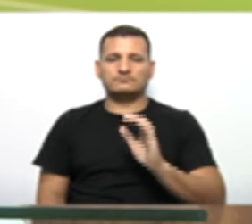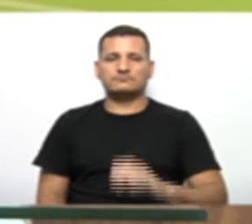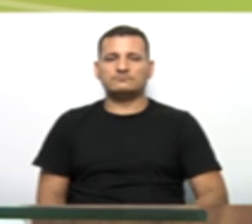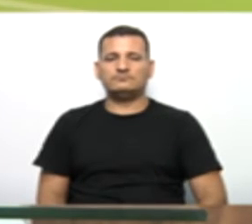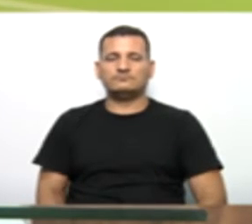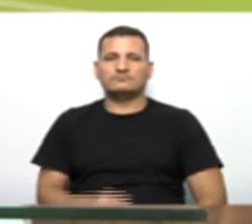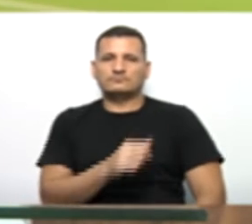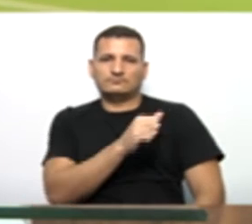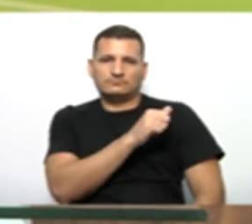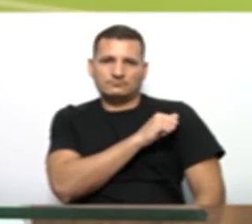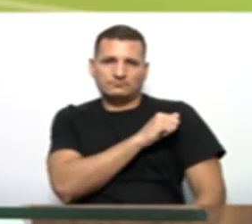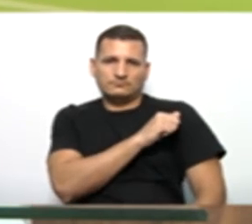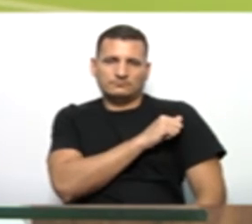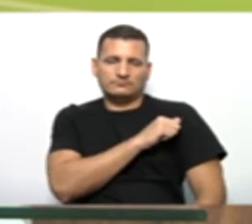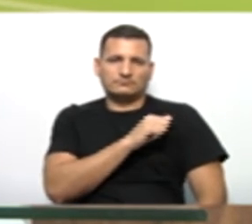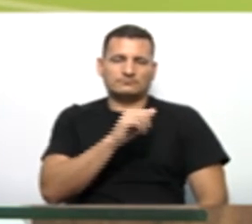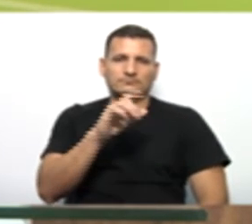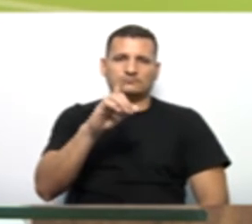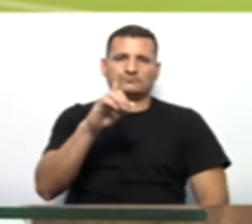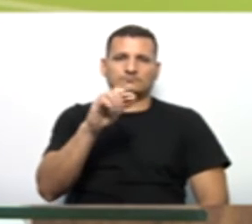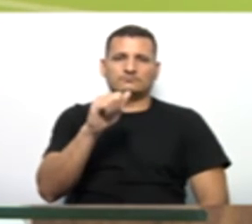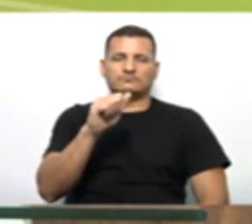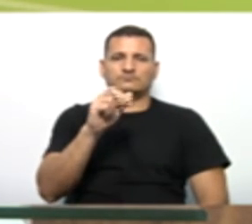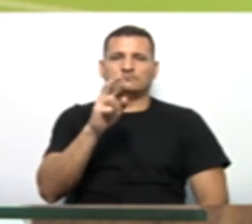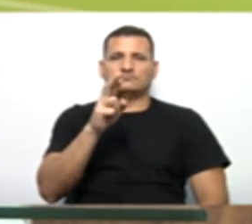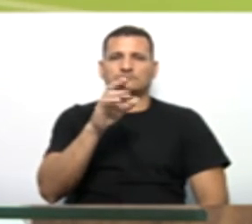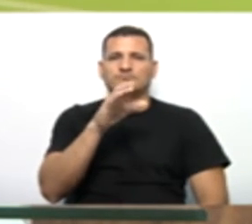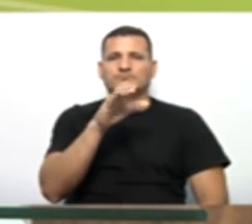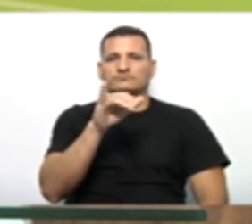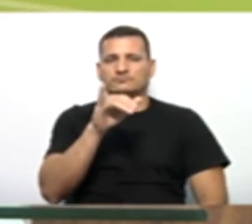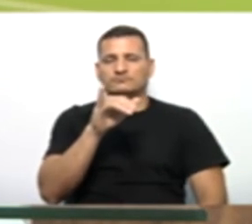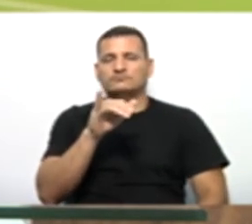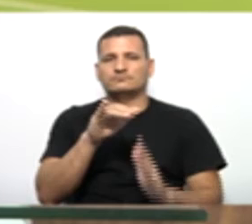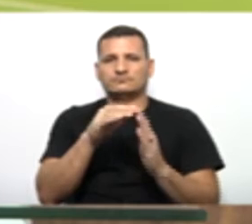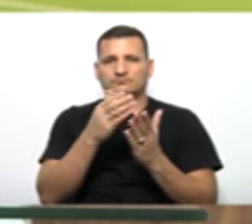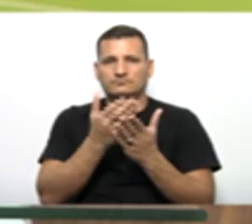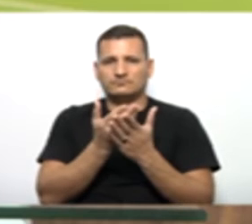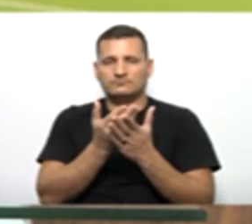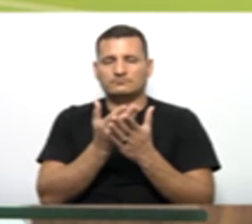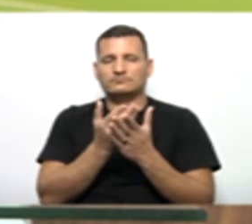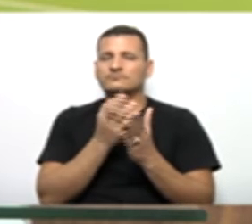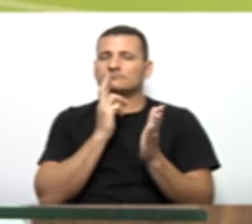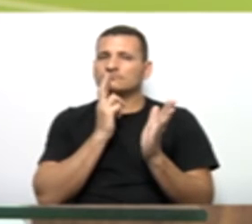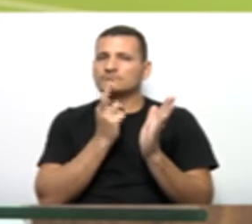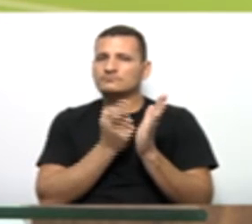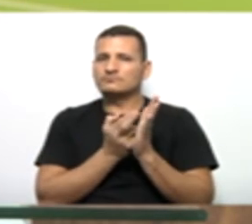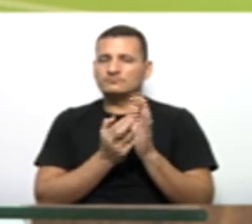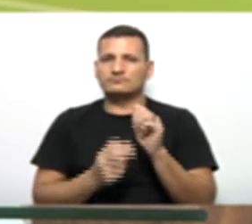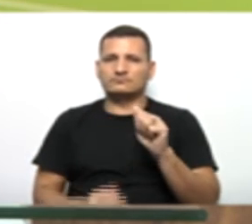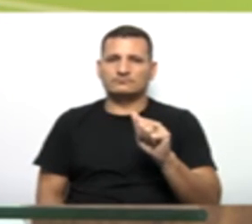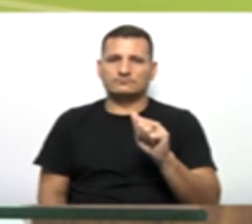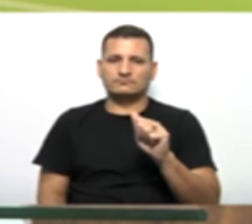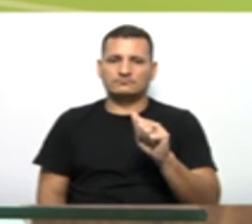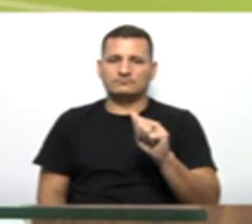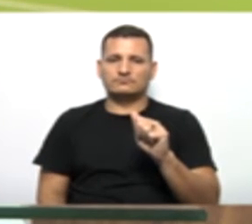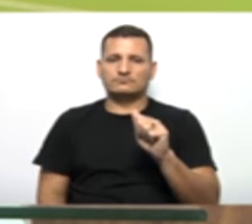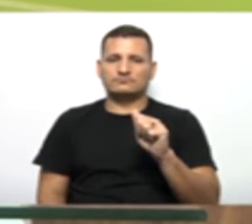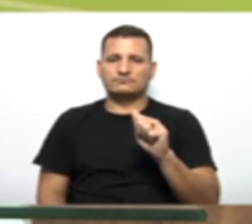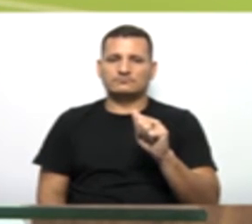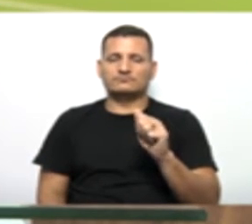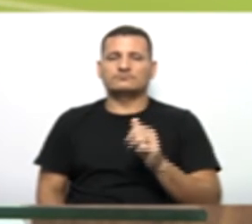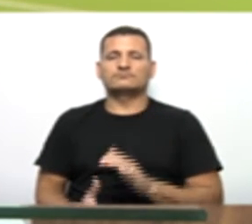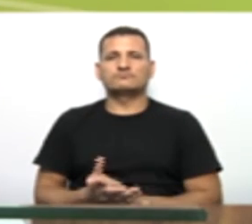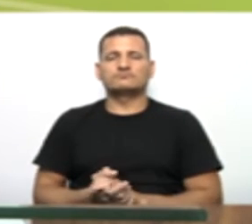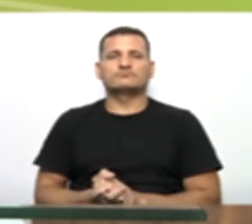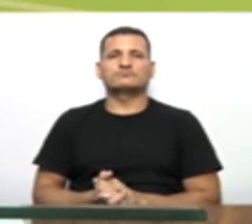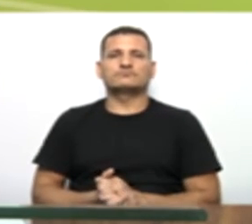da Escola Darcy Ribeiro, que acham que a resposta correta é a letra A. Vamos saber agora quem